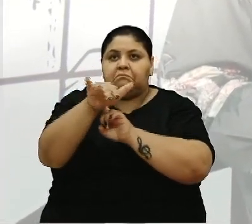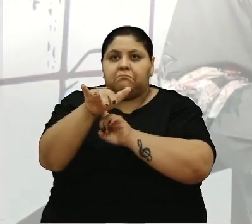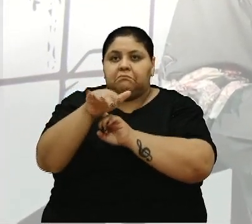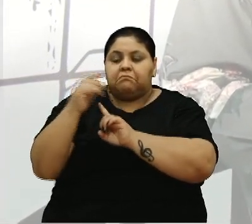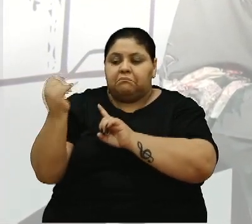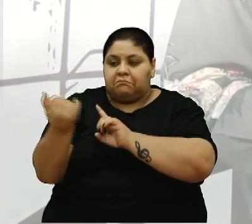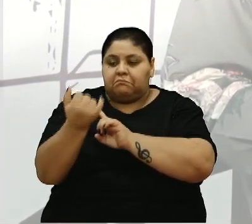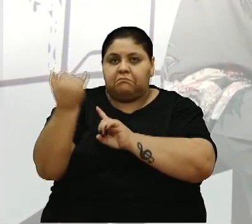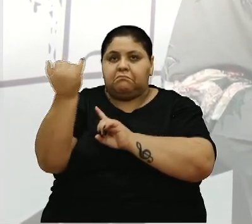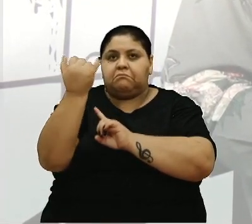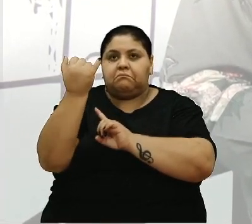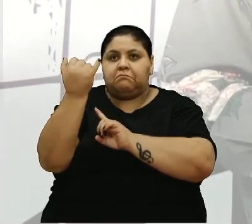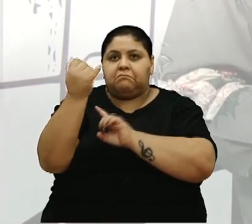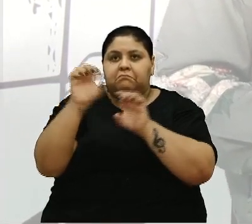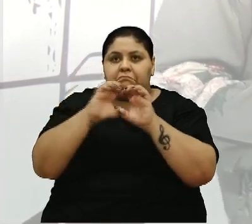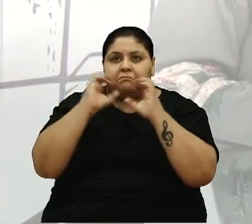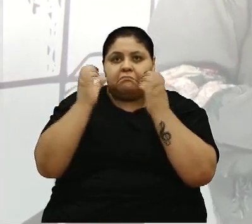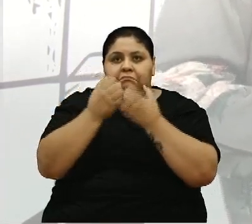pertinente à nossa comunidade obrigado